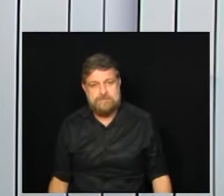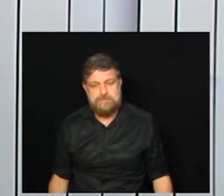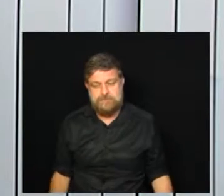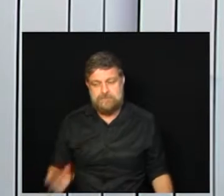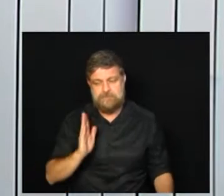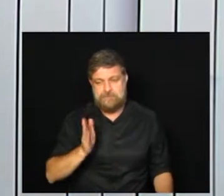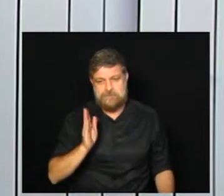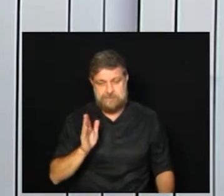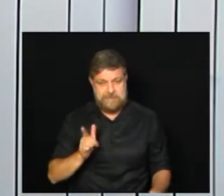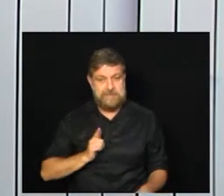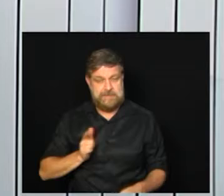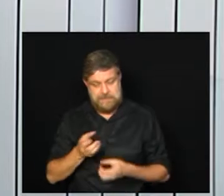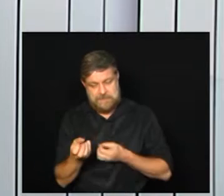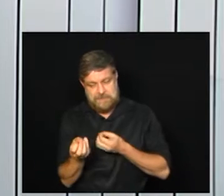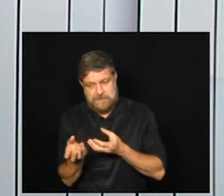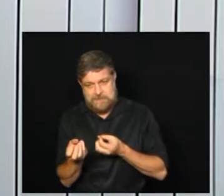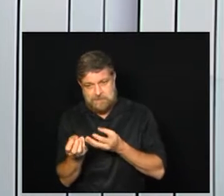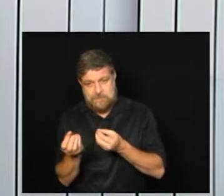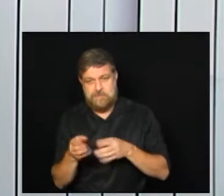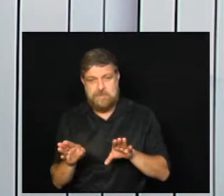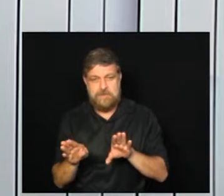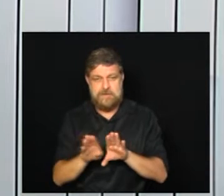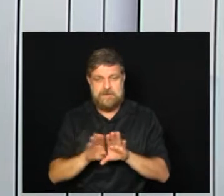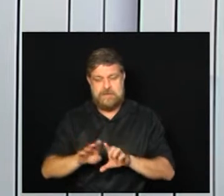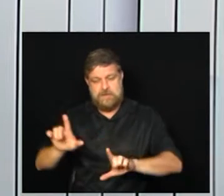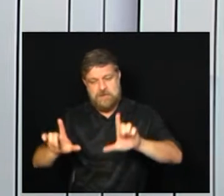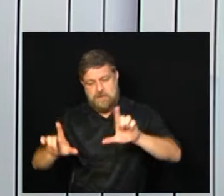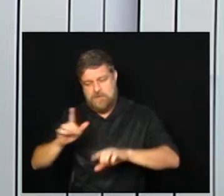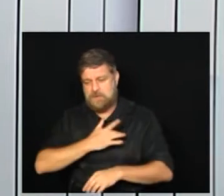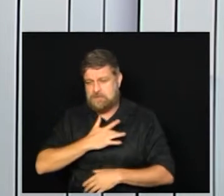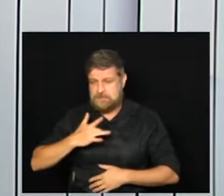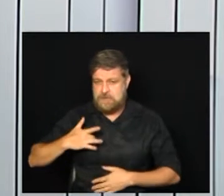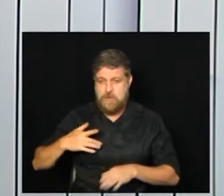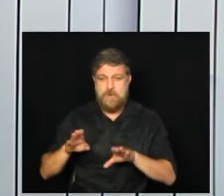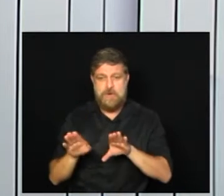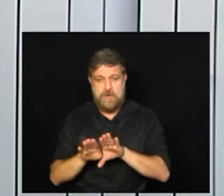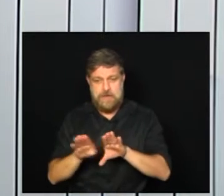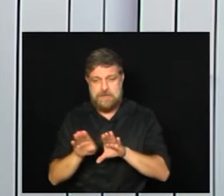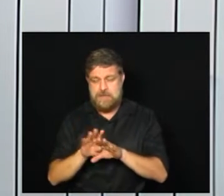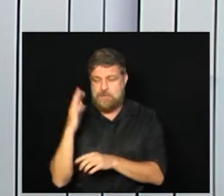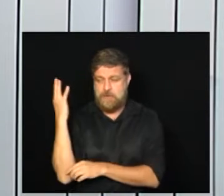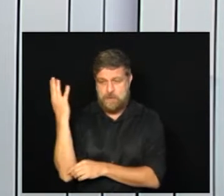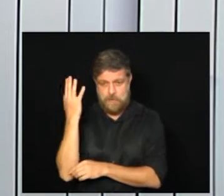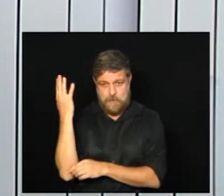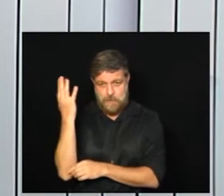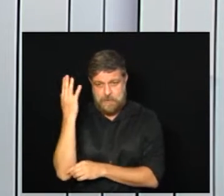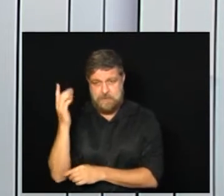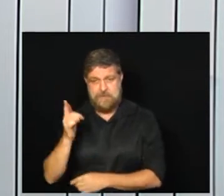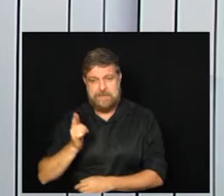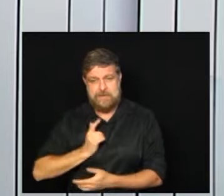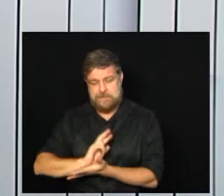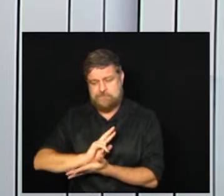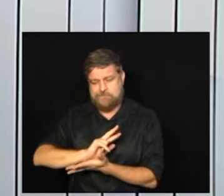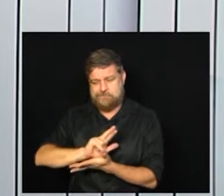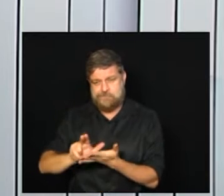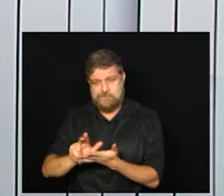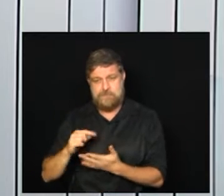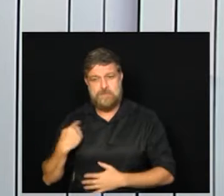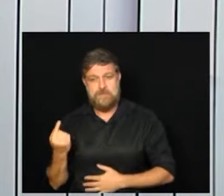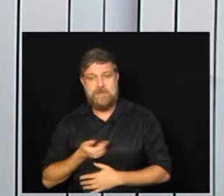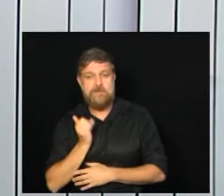Já, então, todas as informações, tem o nosso quadro de saúde, tem previsão do tempo, muitos assuntos, mas nós vamos